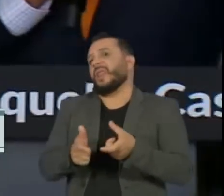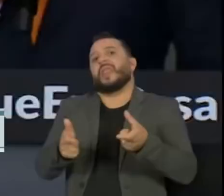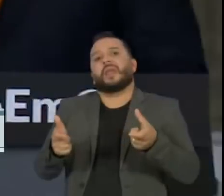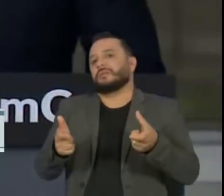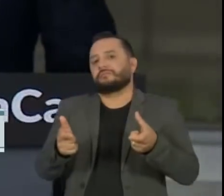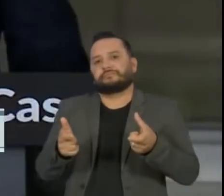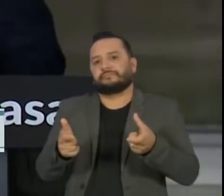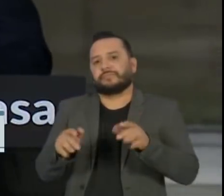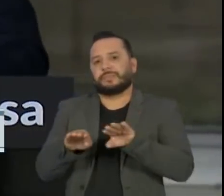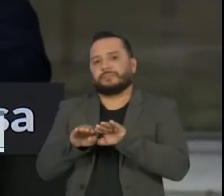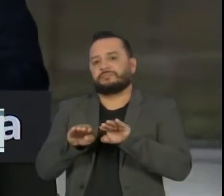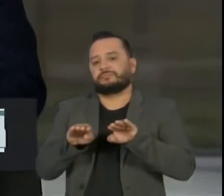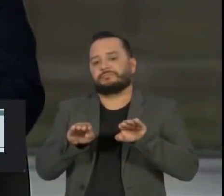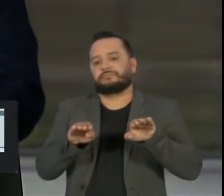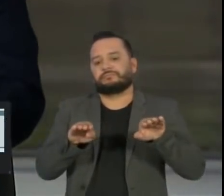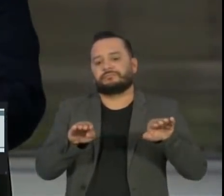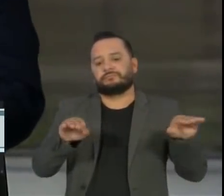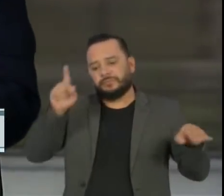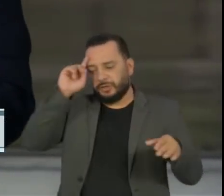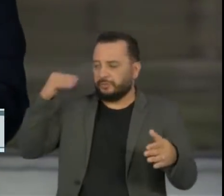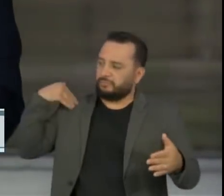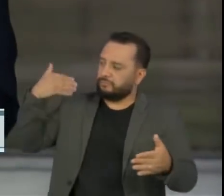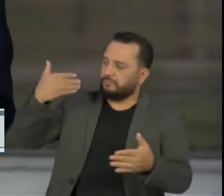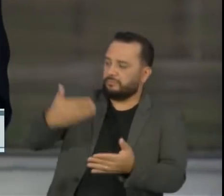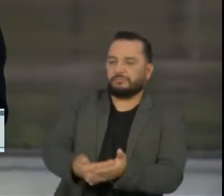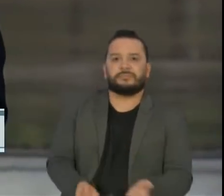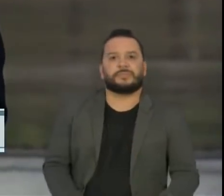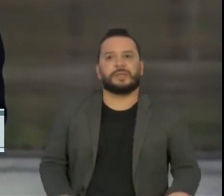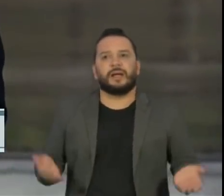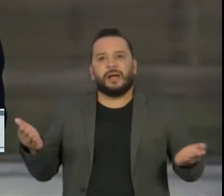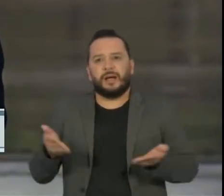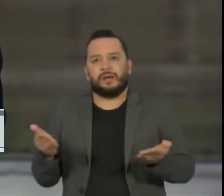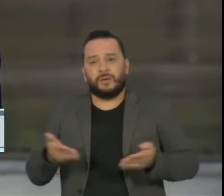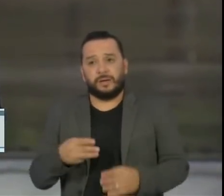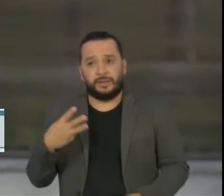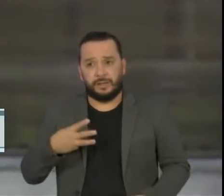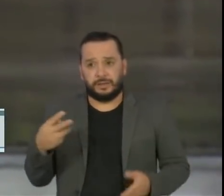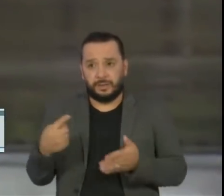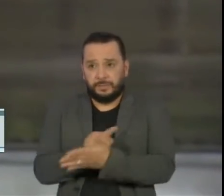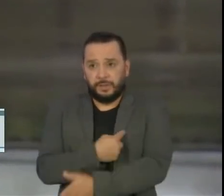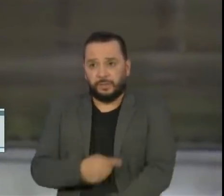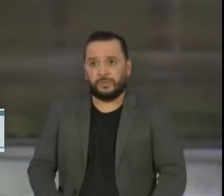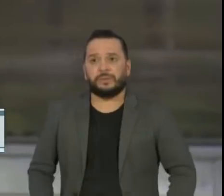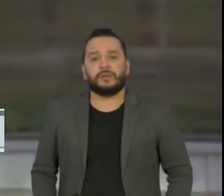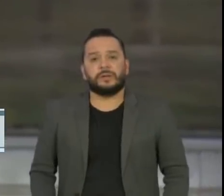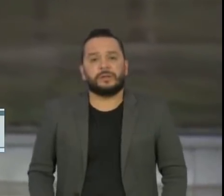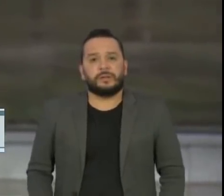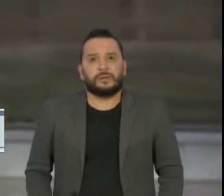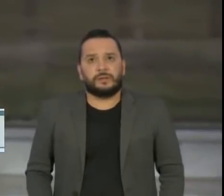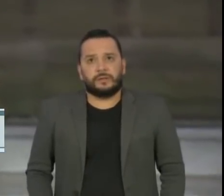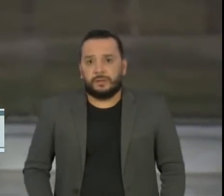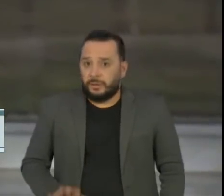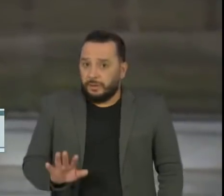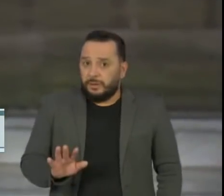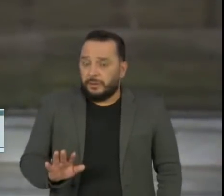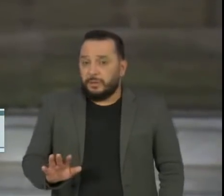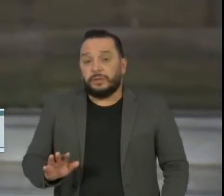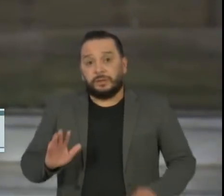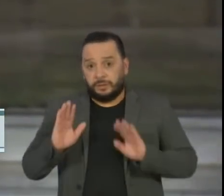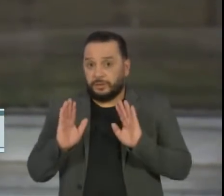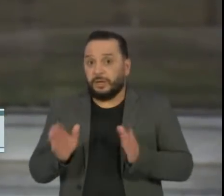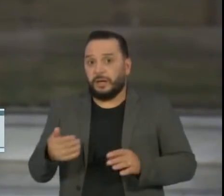Patrícia. Obrigado, Maria Manso, mais uma vez. Vamos à terceira pergunta desta coletiva de hoje. Aliás, lembro que essa é a